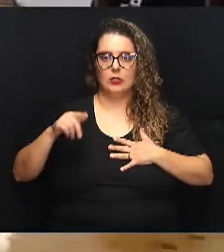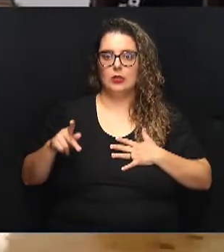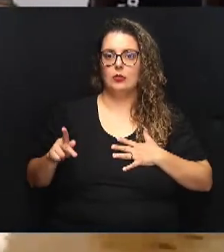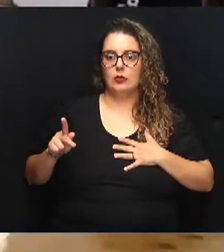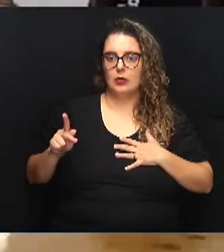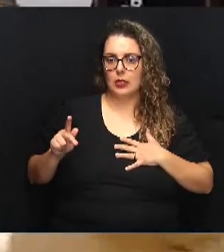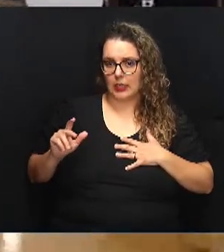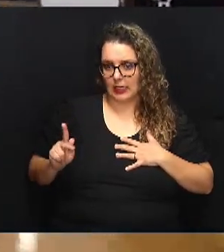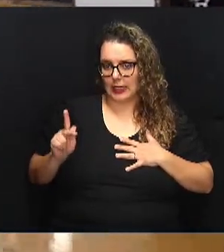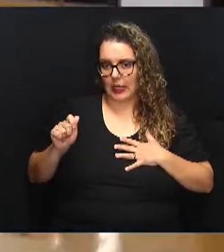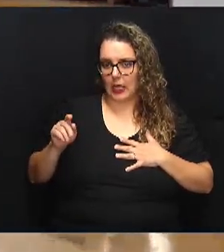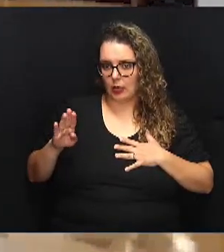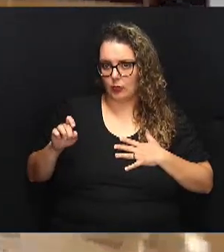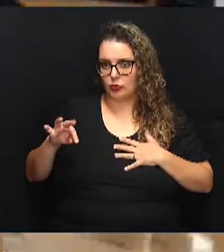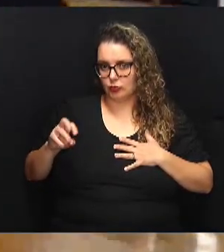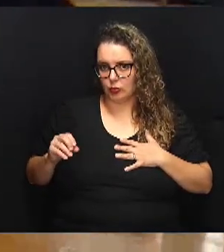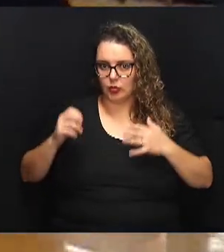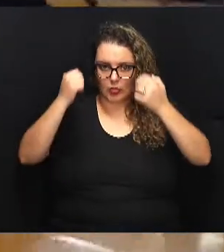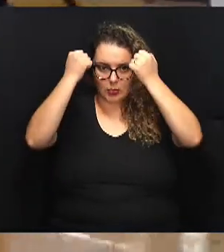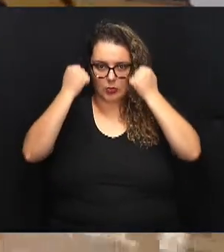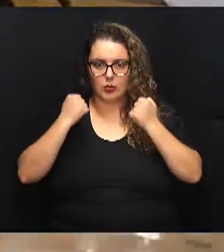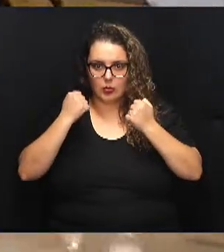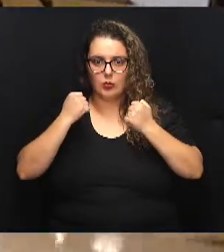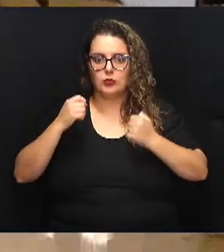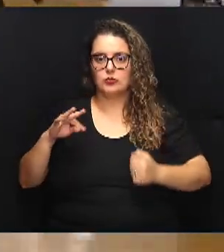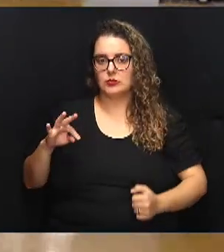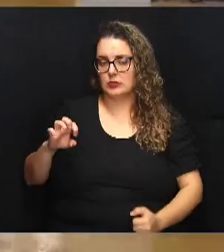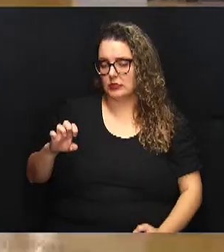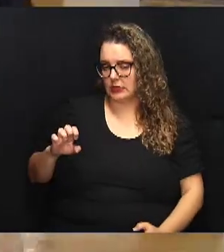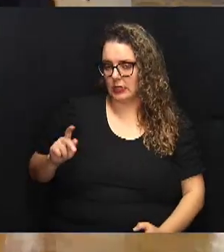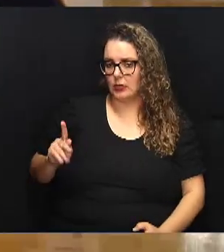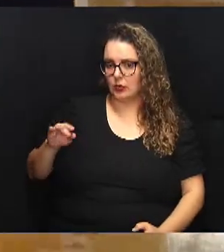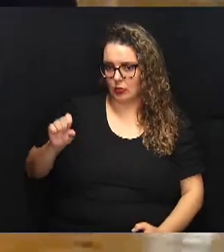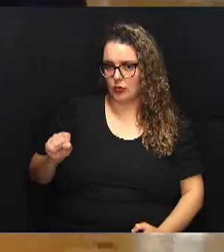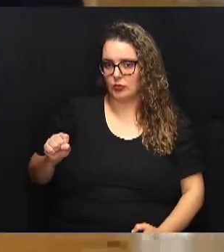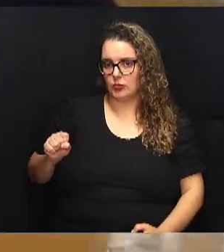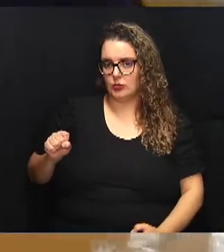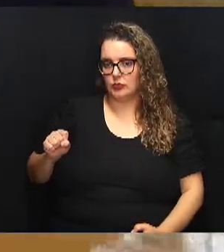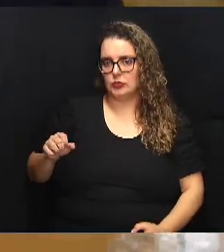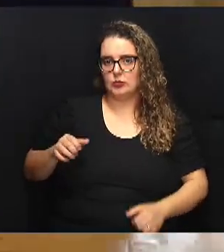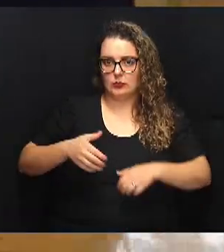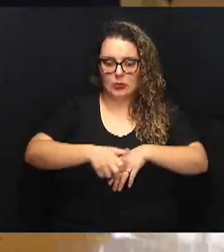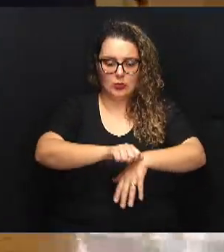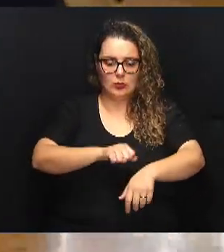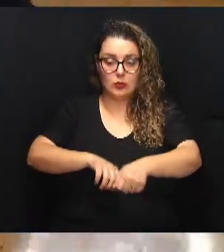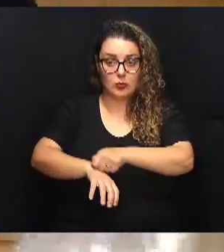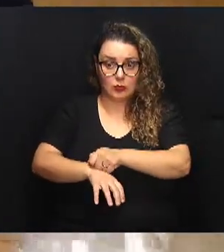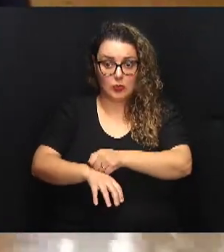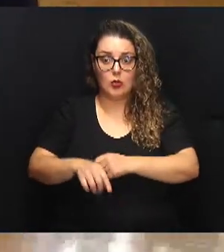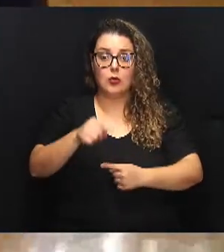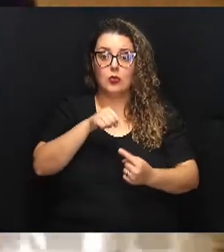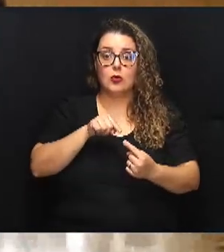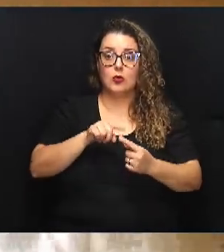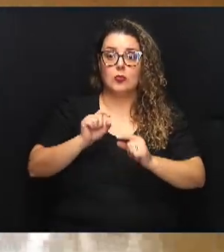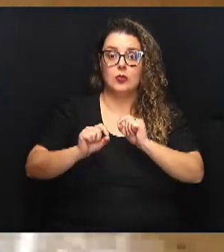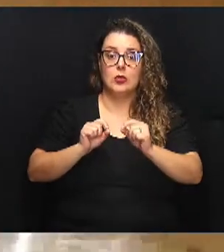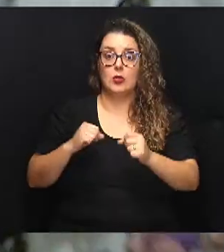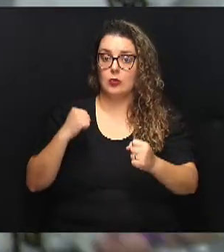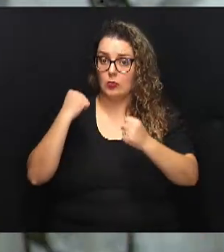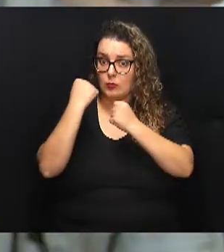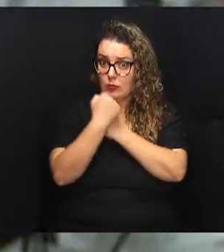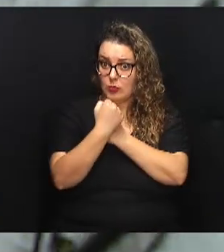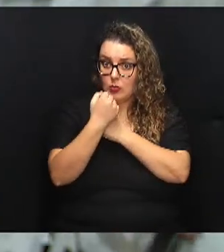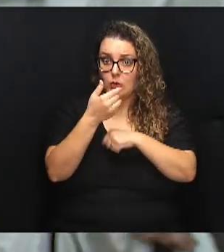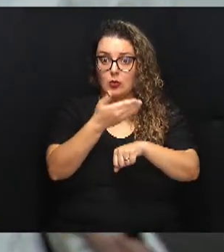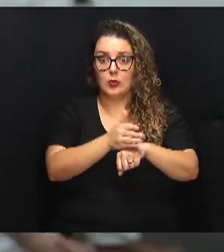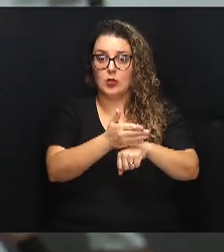capacete, os tekos, né, ou os kotes para proteger a mão, cujo qual o objetivo é proteger o